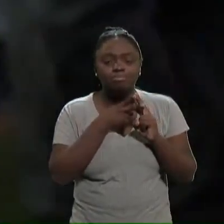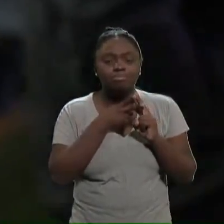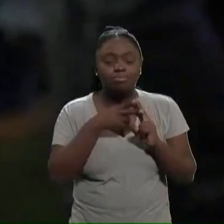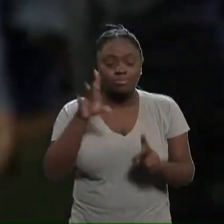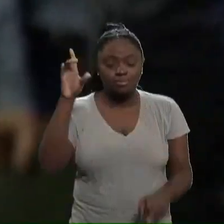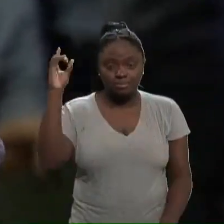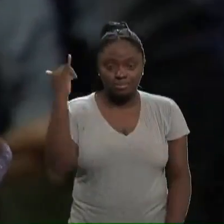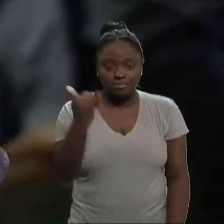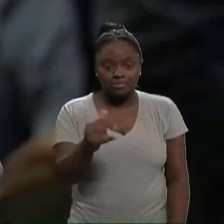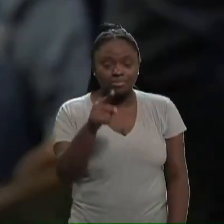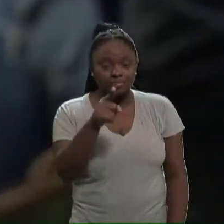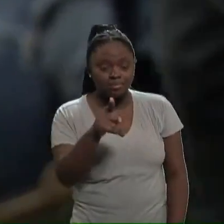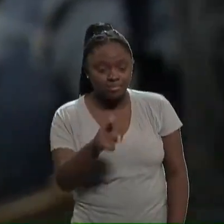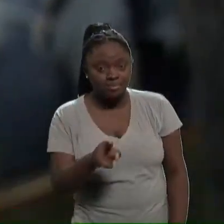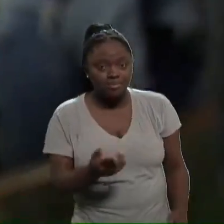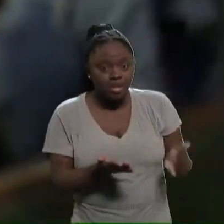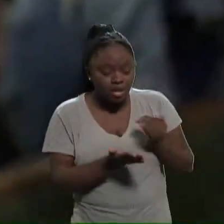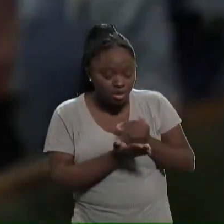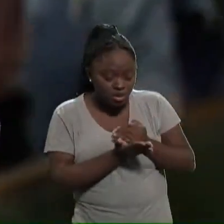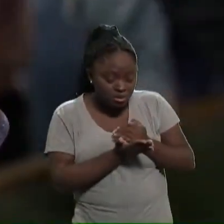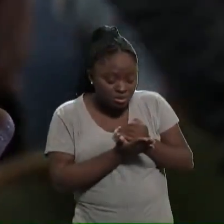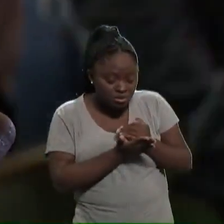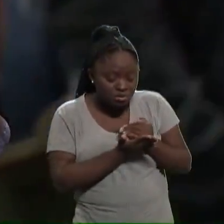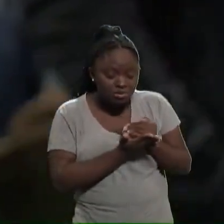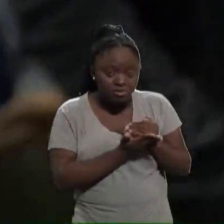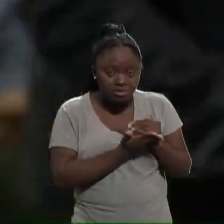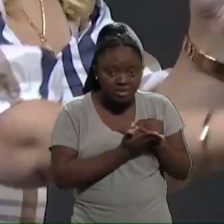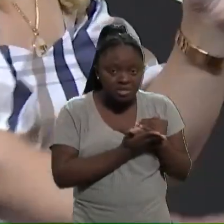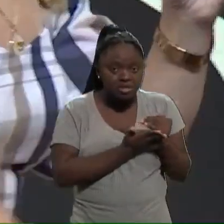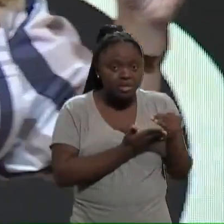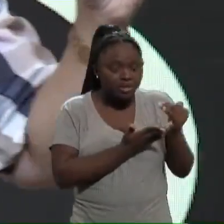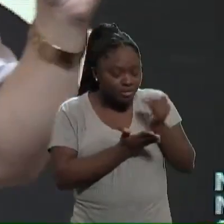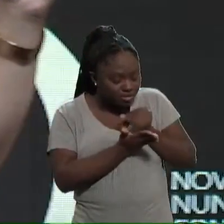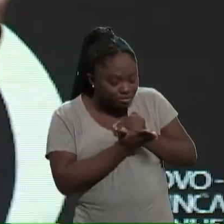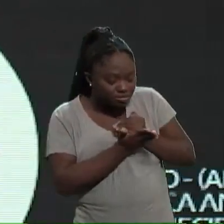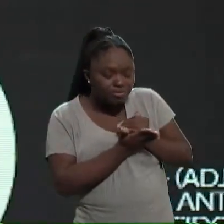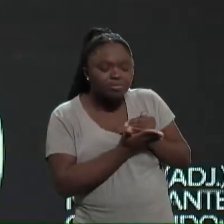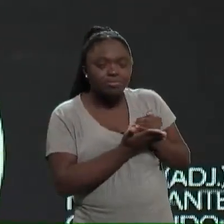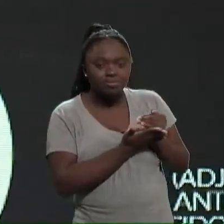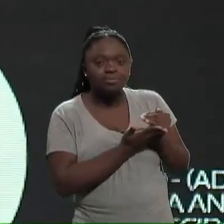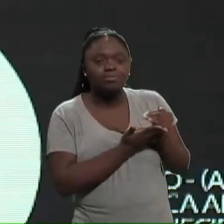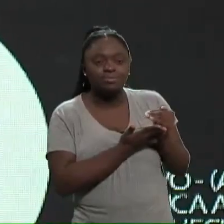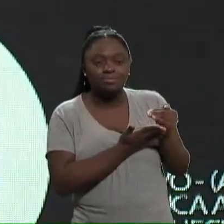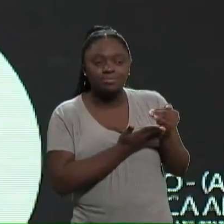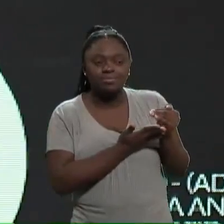Deus está dizendo para você: está brotando. Está brotando.